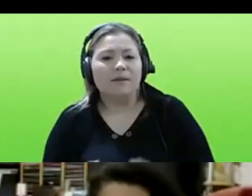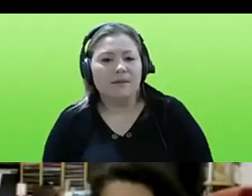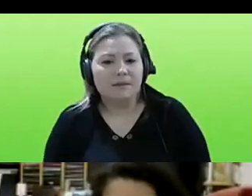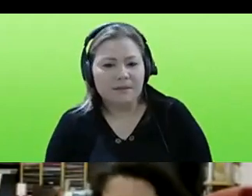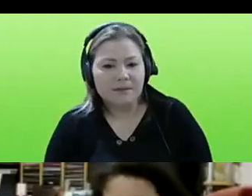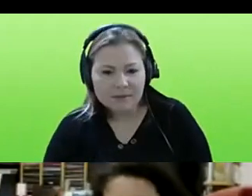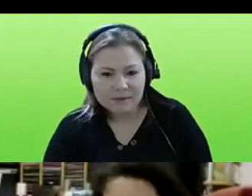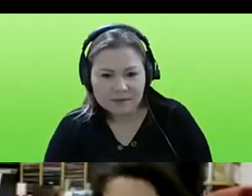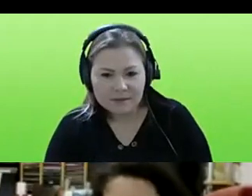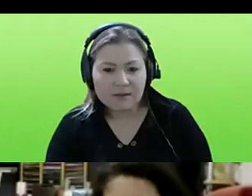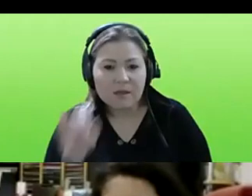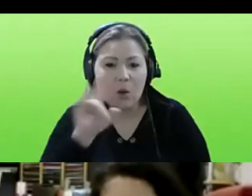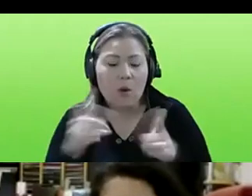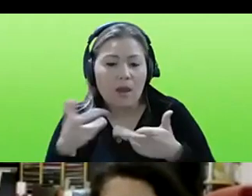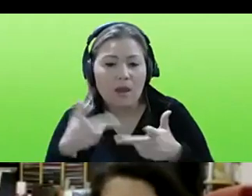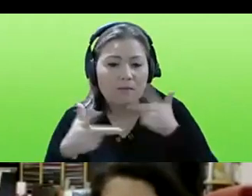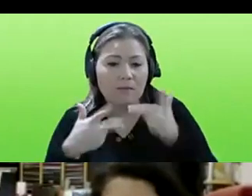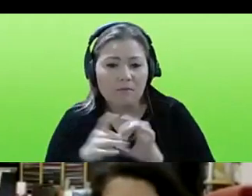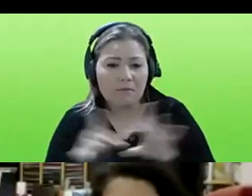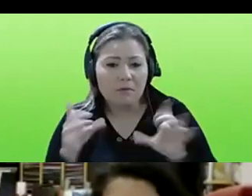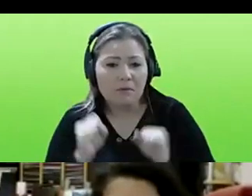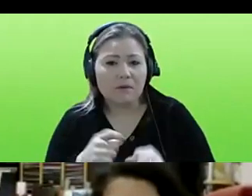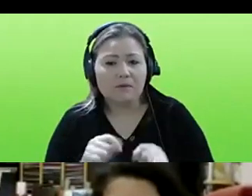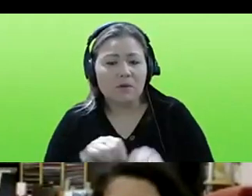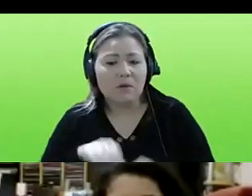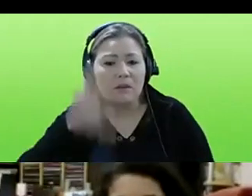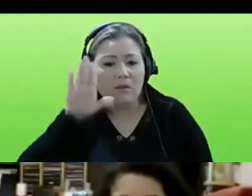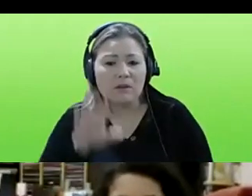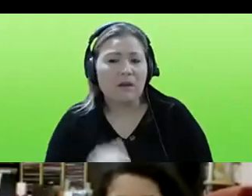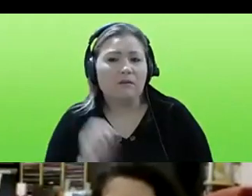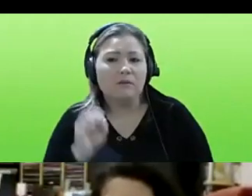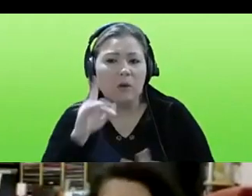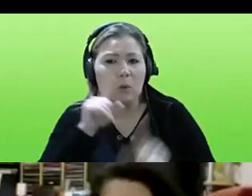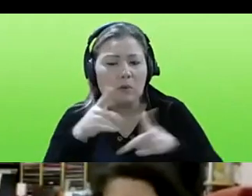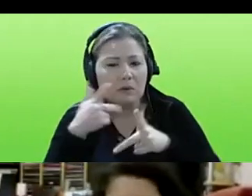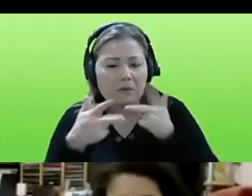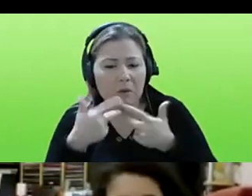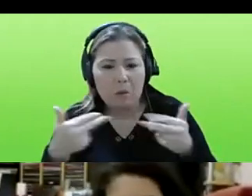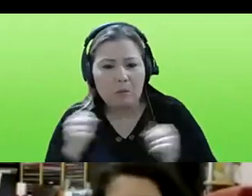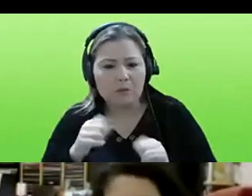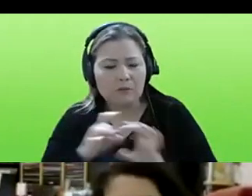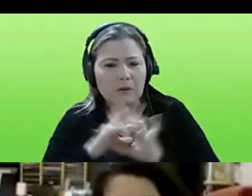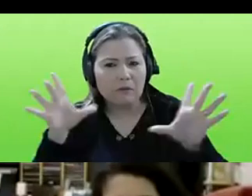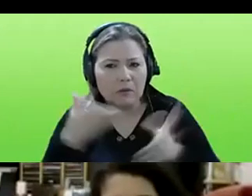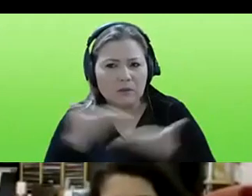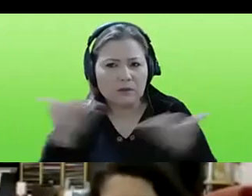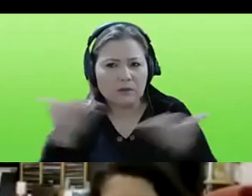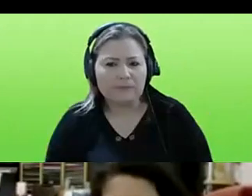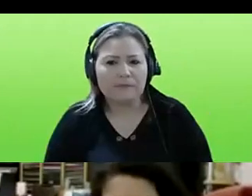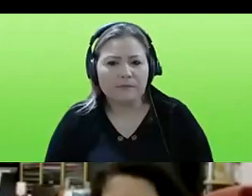Bom, se alguém quiser se manifestar, por favor, basta levantar a mão e falar alguma coisa, fiquem à vontade.